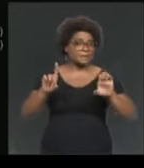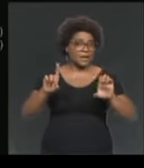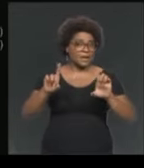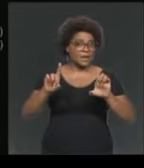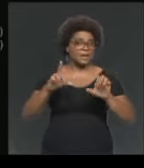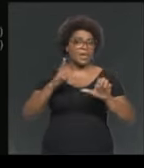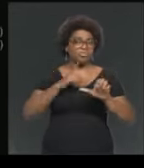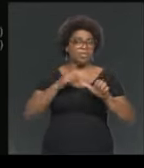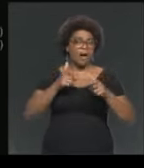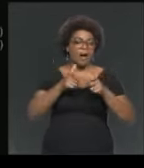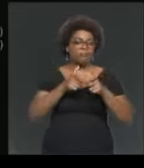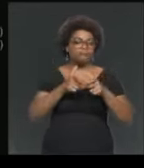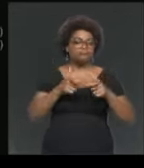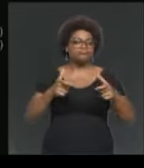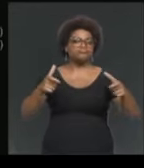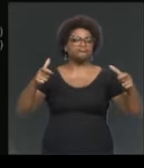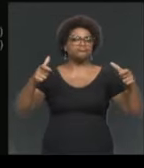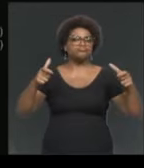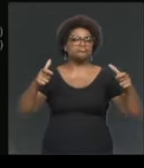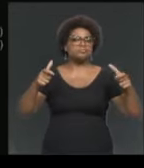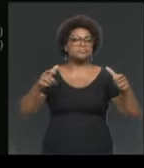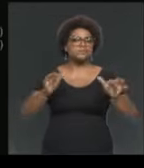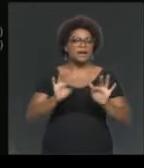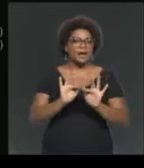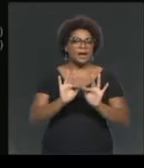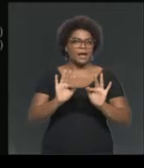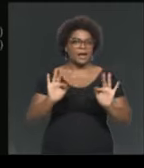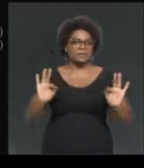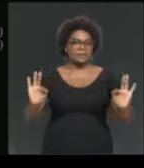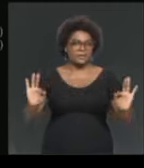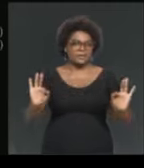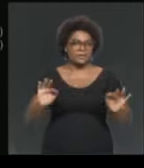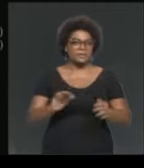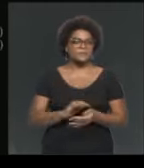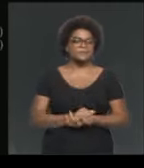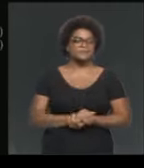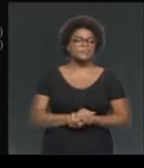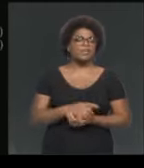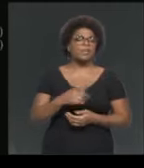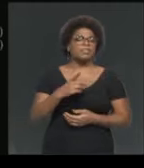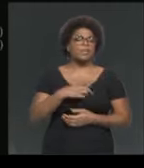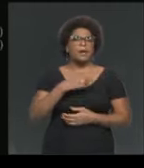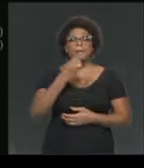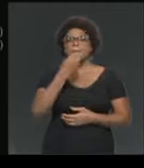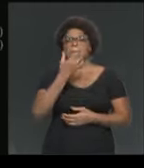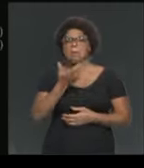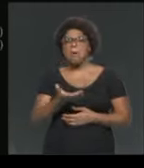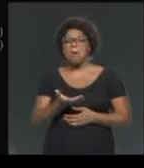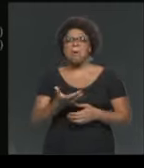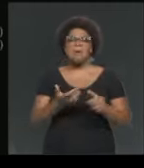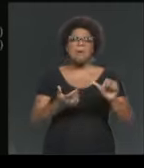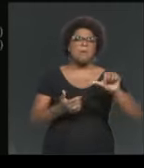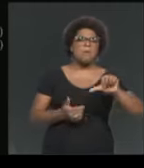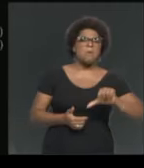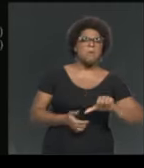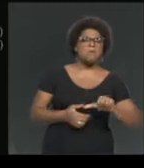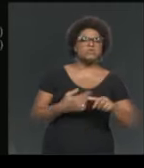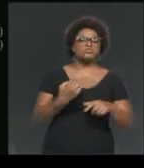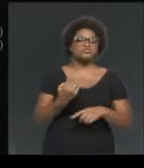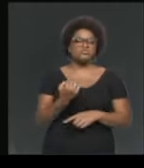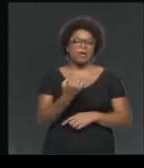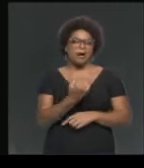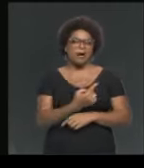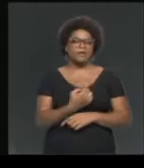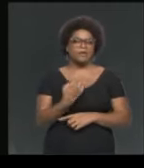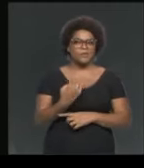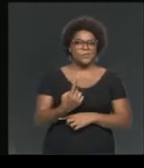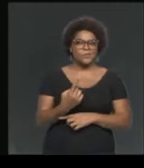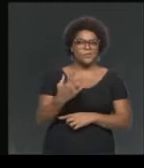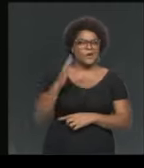Ok? Então, nós vamos ver as vantagens e desvantagens de cada lado, vamos aprender a aplicar também.